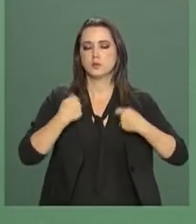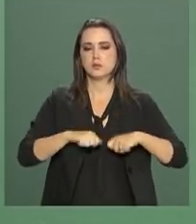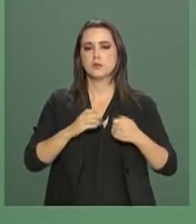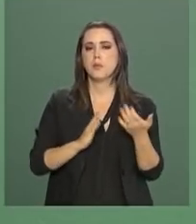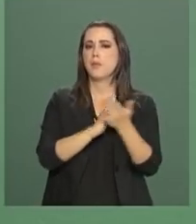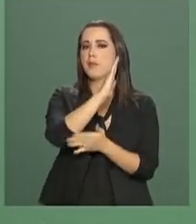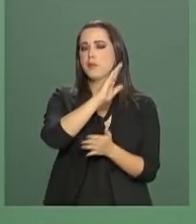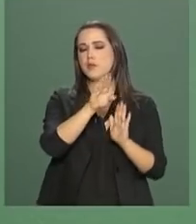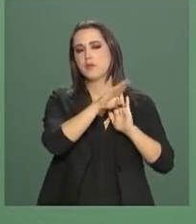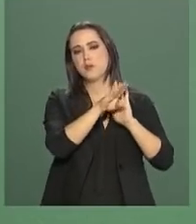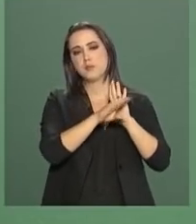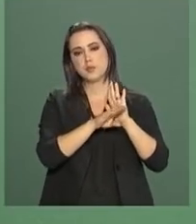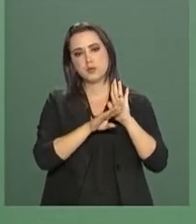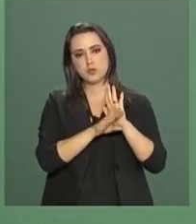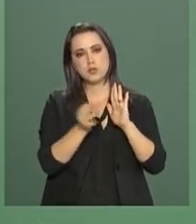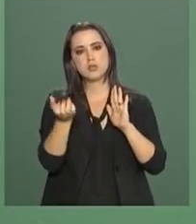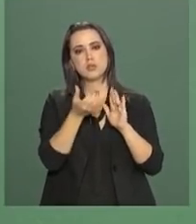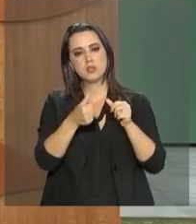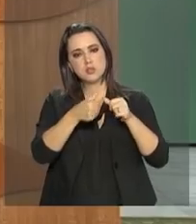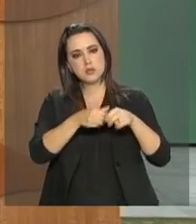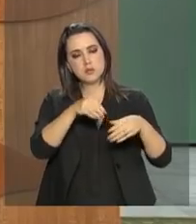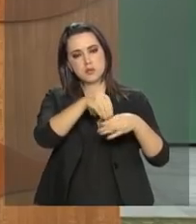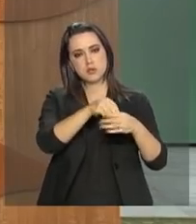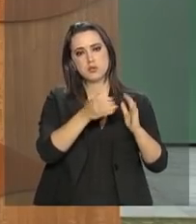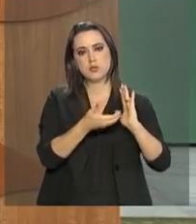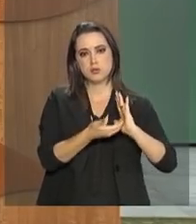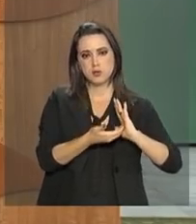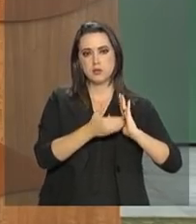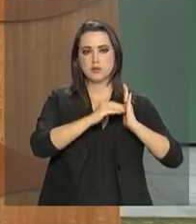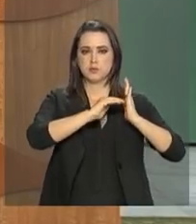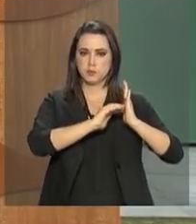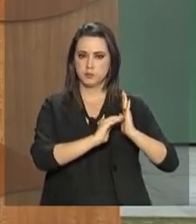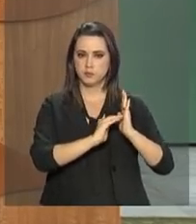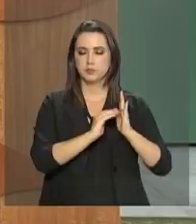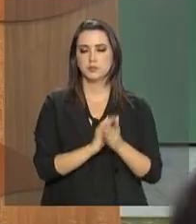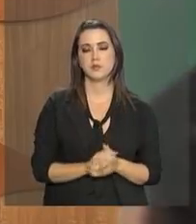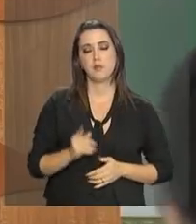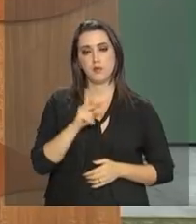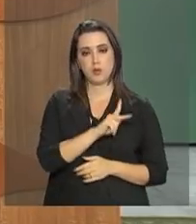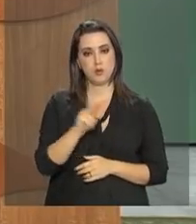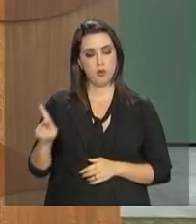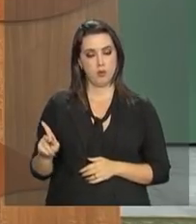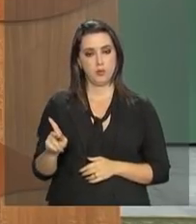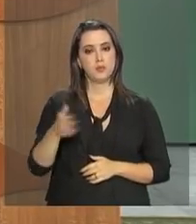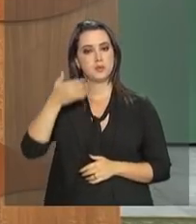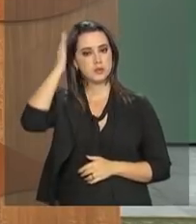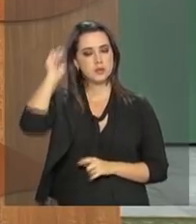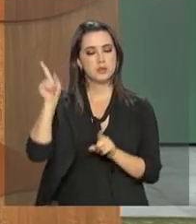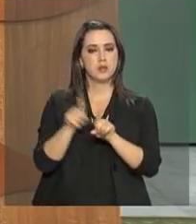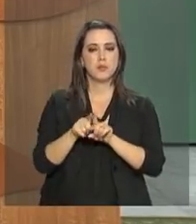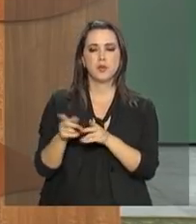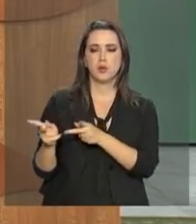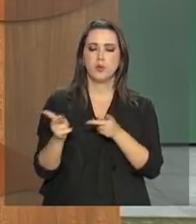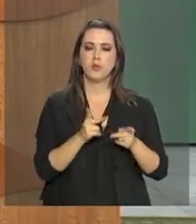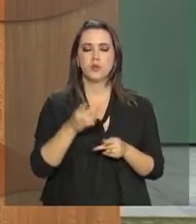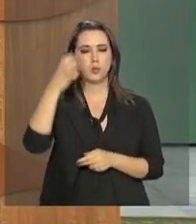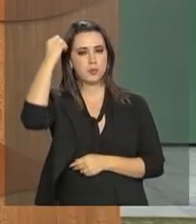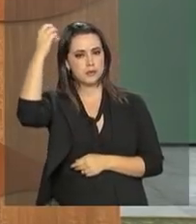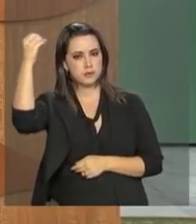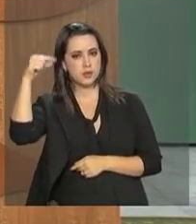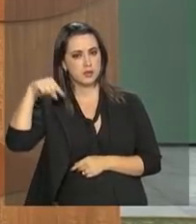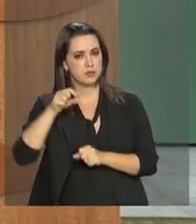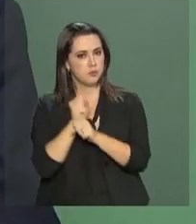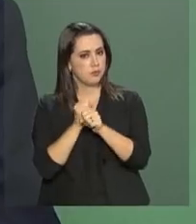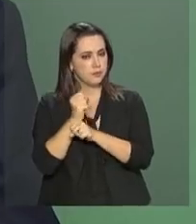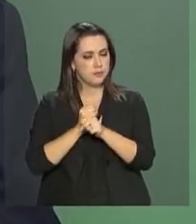para esta aprovação e michel temer também convidou bolsonaro a participar da agenda internacional do governo ainda